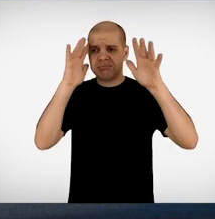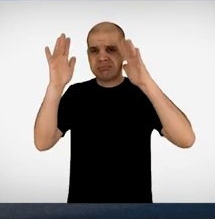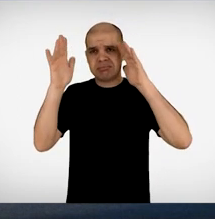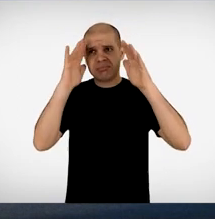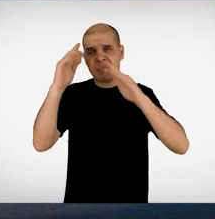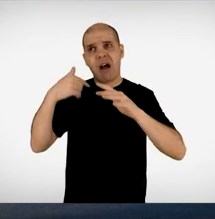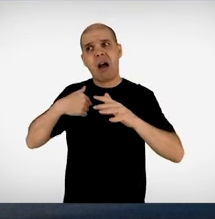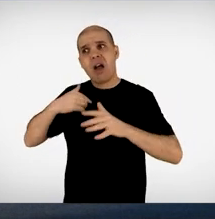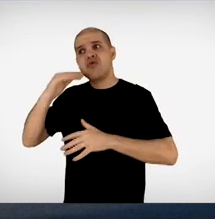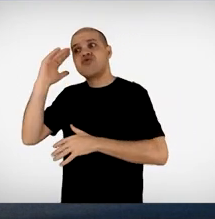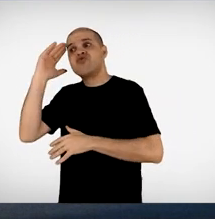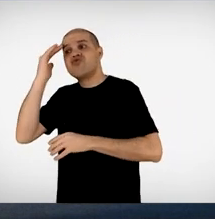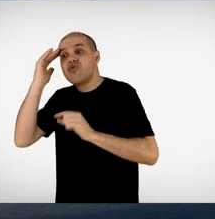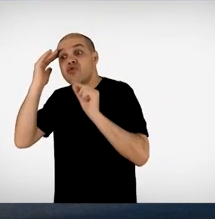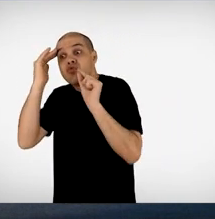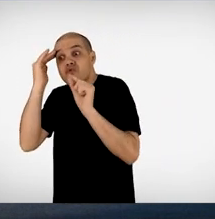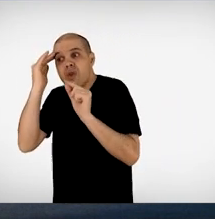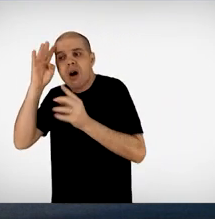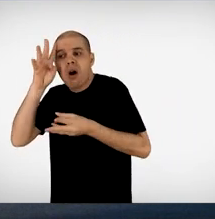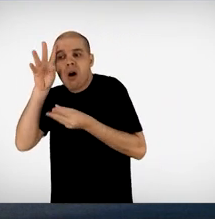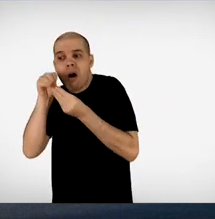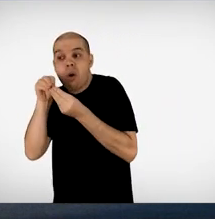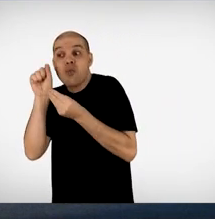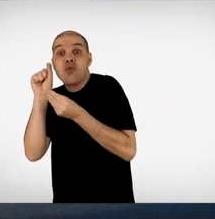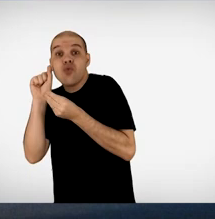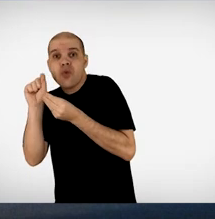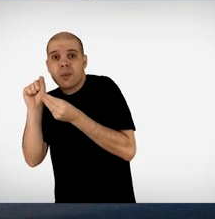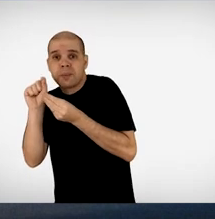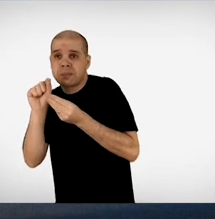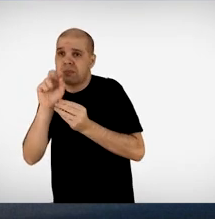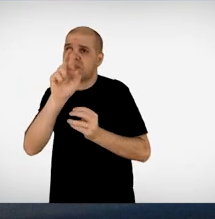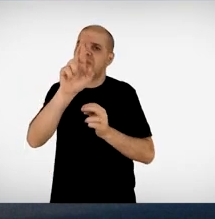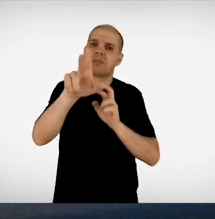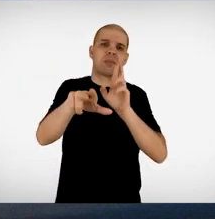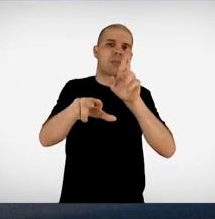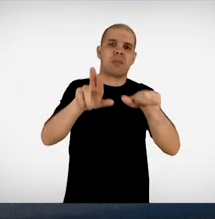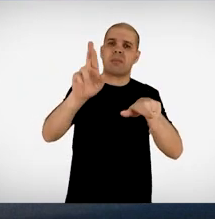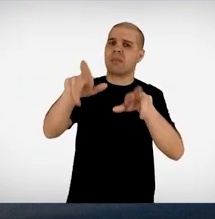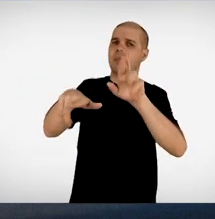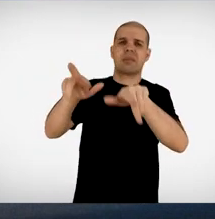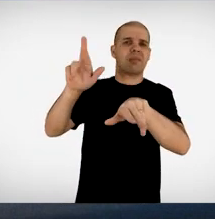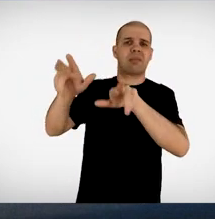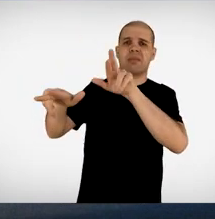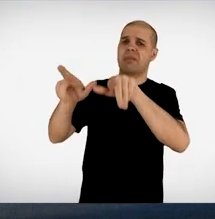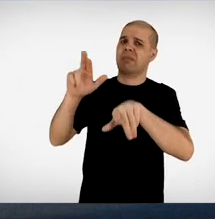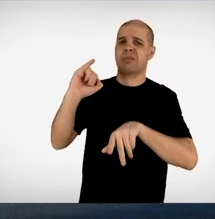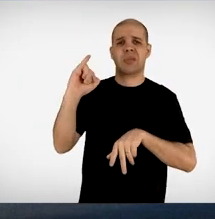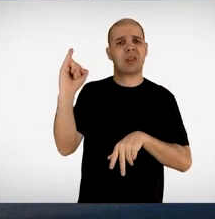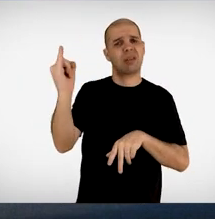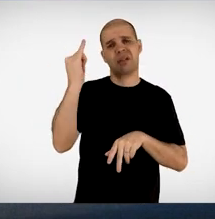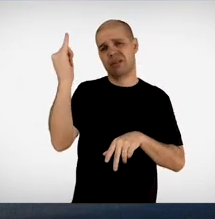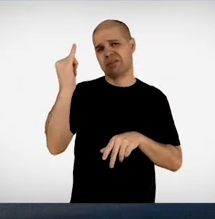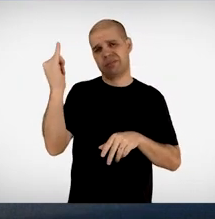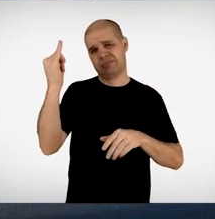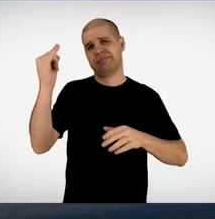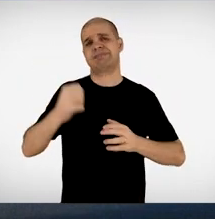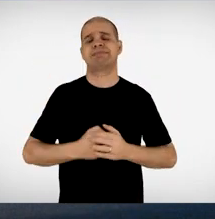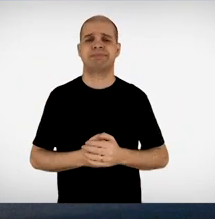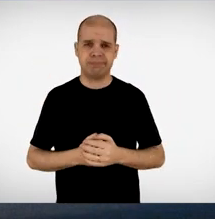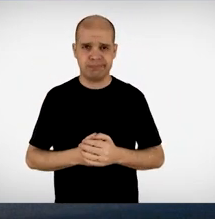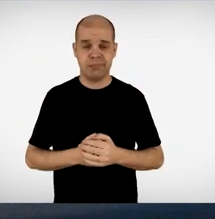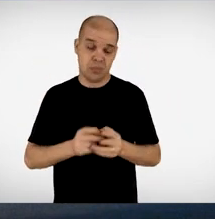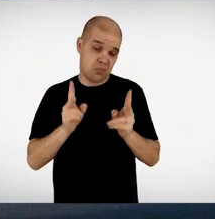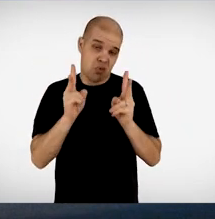cada um vai sair com um filme próprio dentro de si. Essa é a experiência de criatividade que o Winnicott fala. E eu acho que é disso